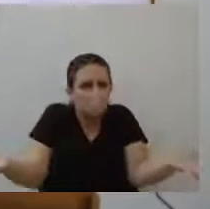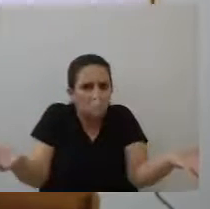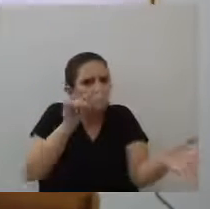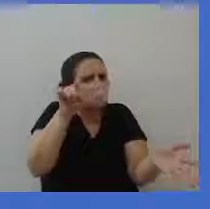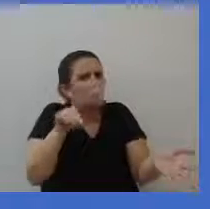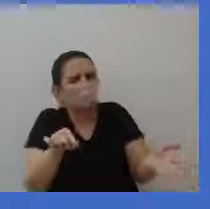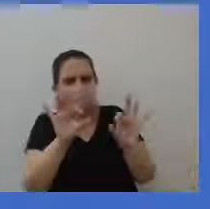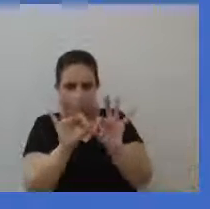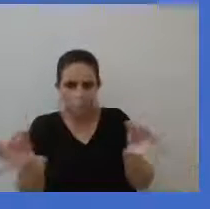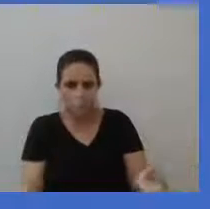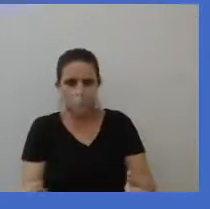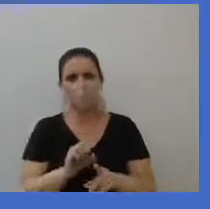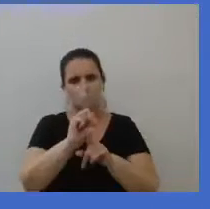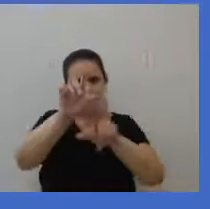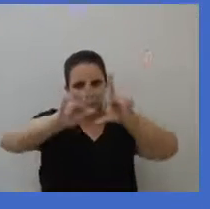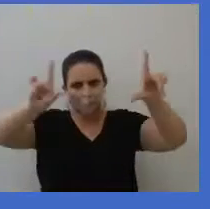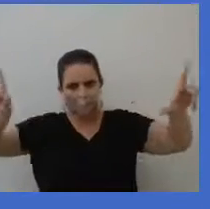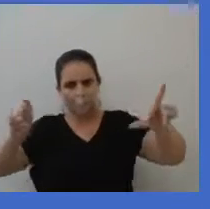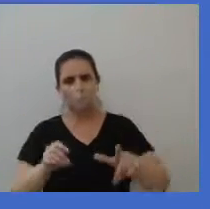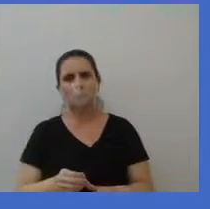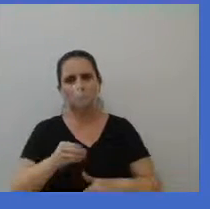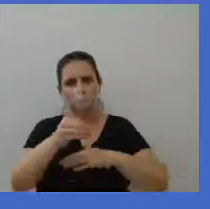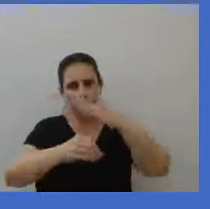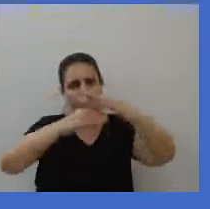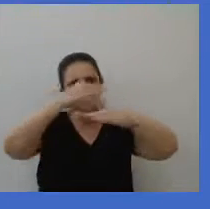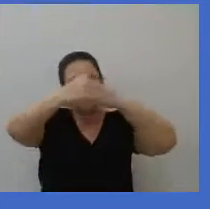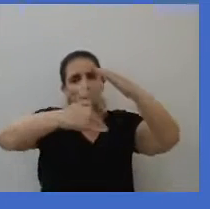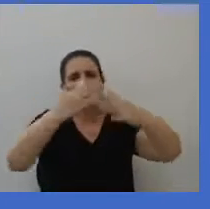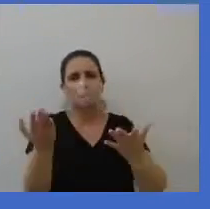nome nenhum. É claro que uma floresta assim,